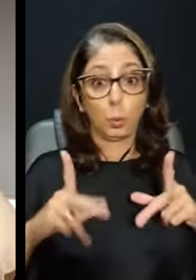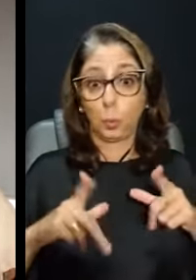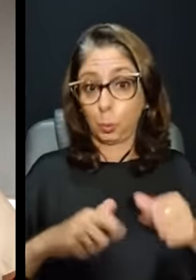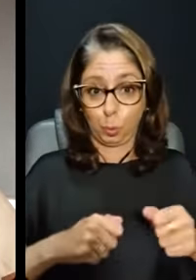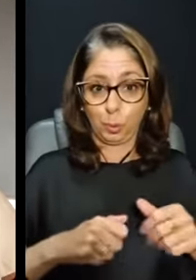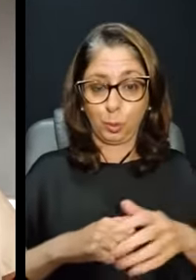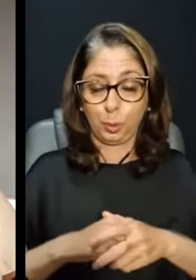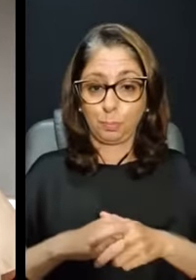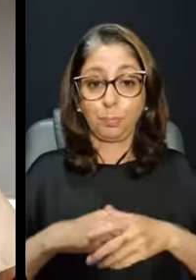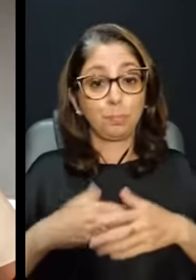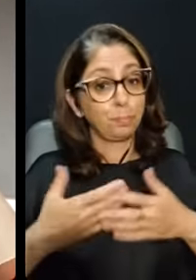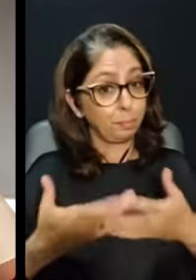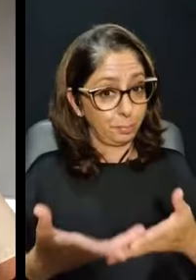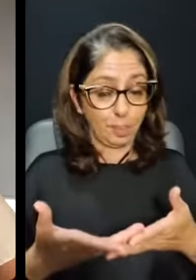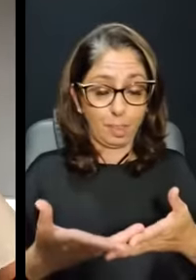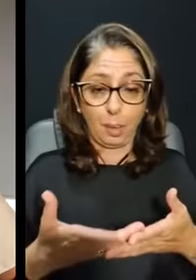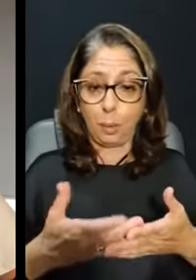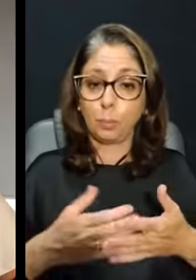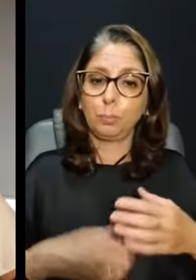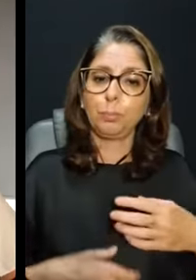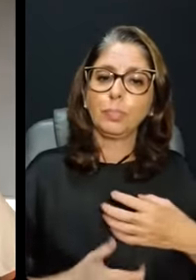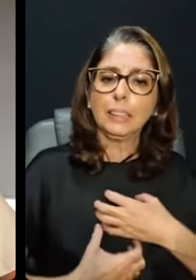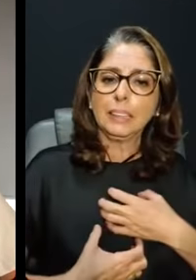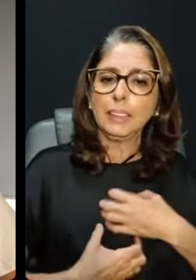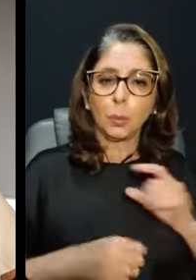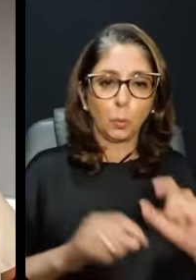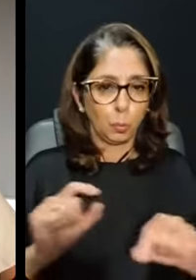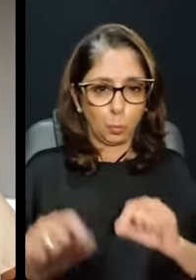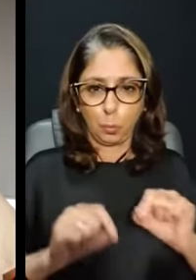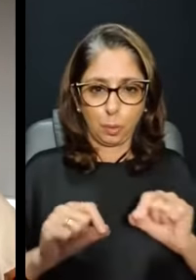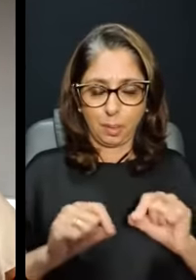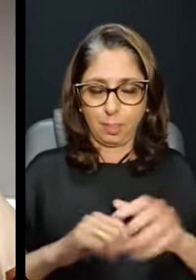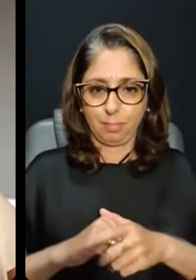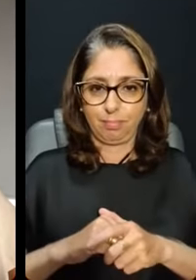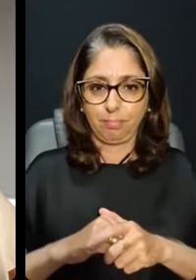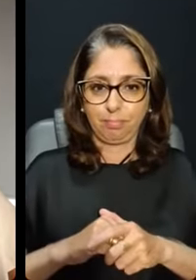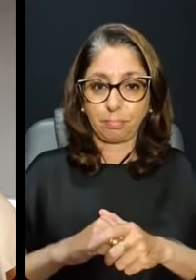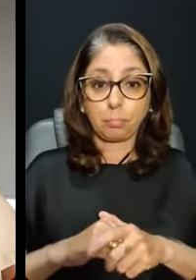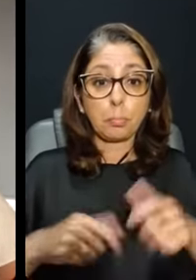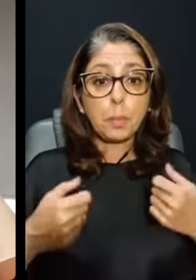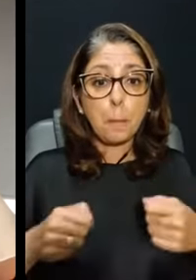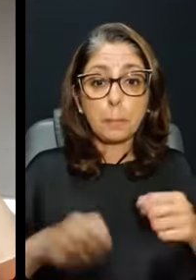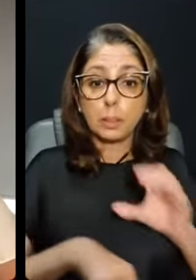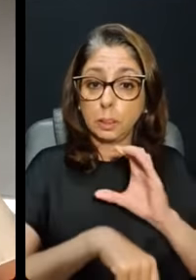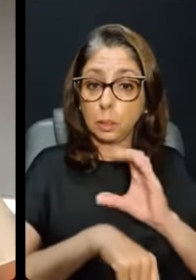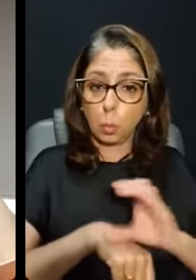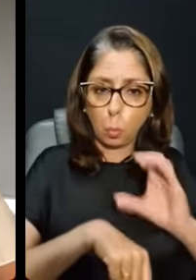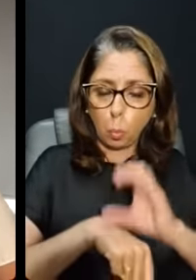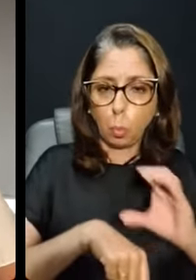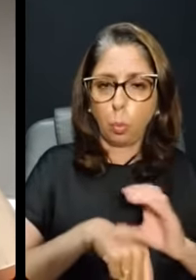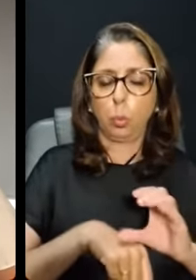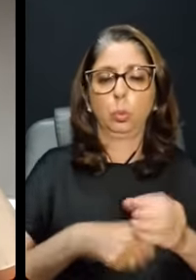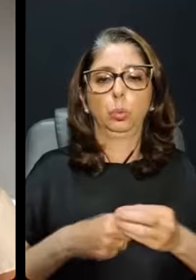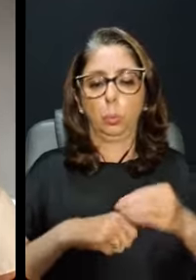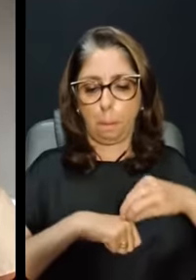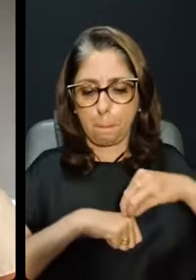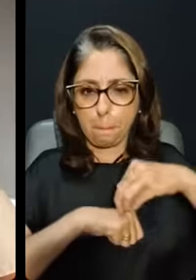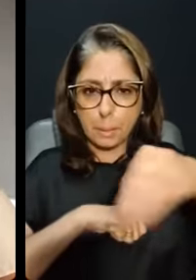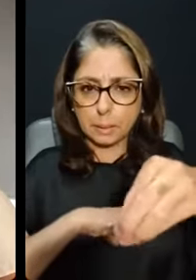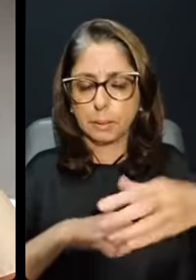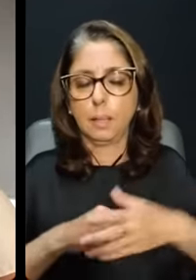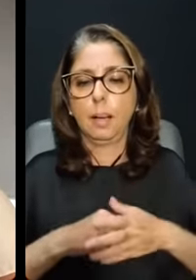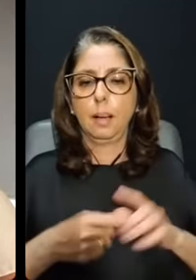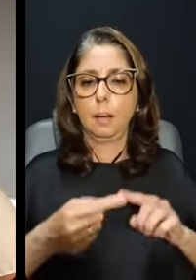auxiliar pessoas a fazer essa mudança através do curso, das palestras, de uma conversa. E